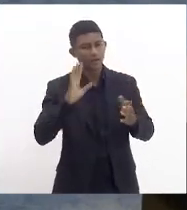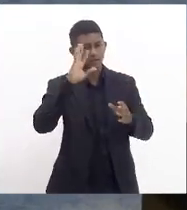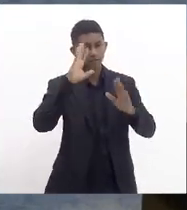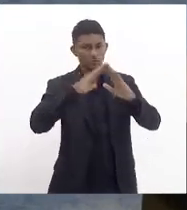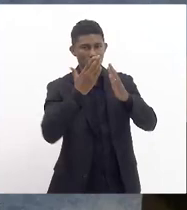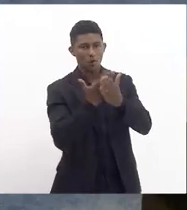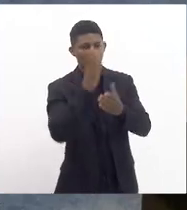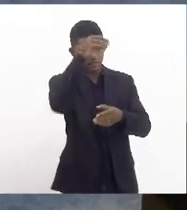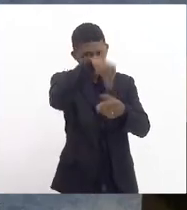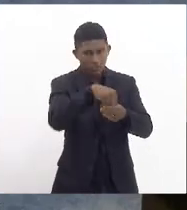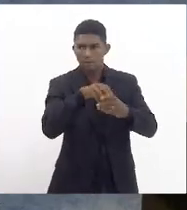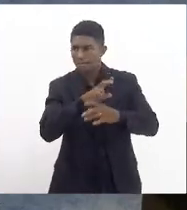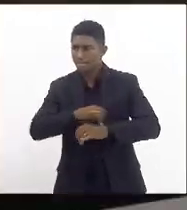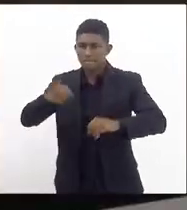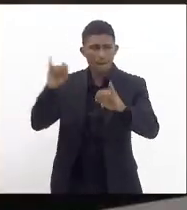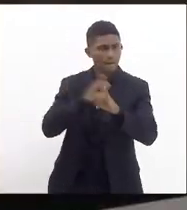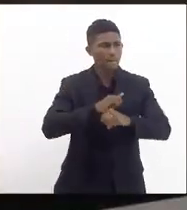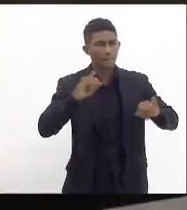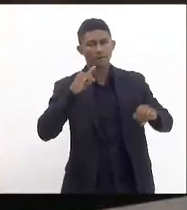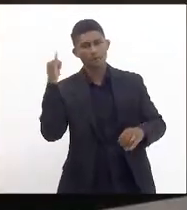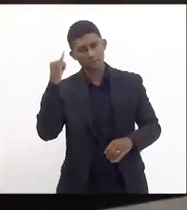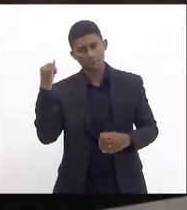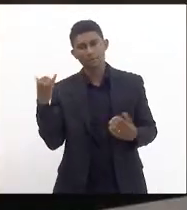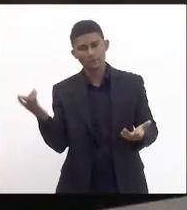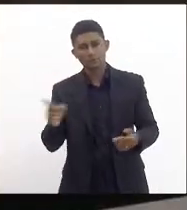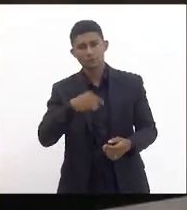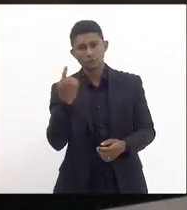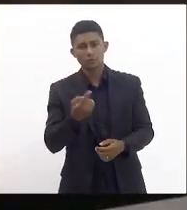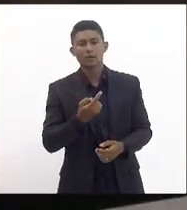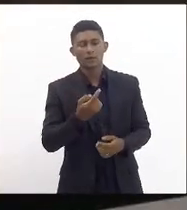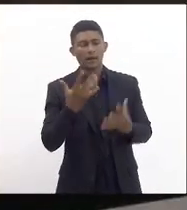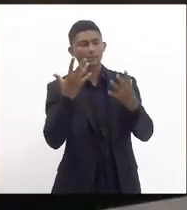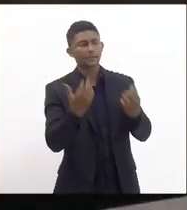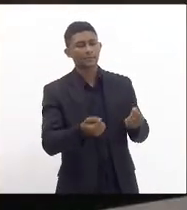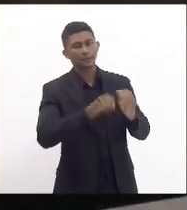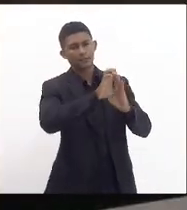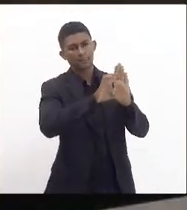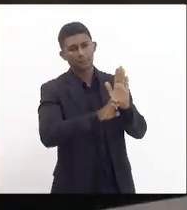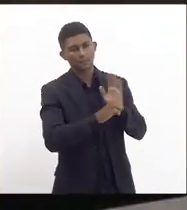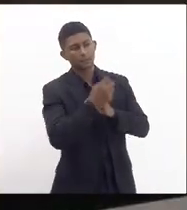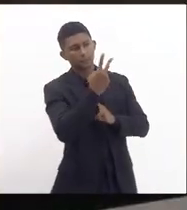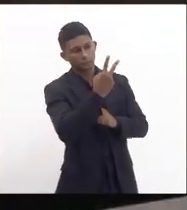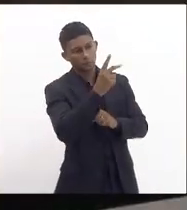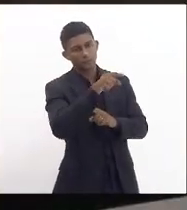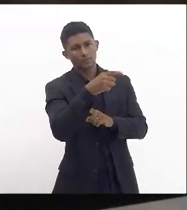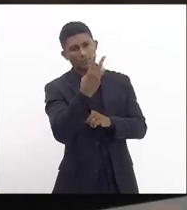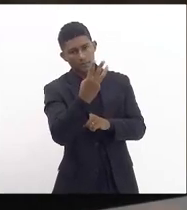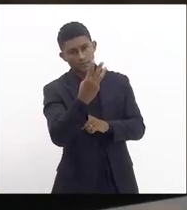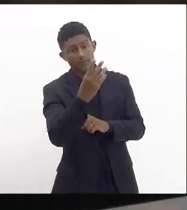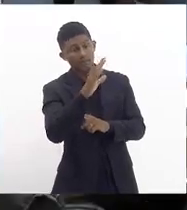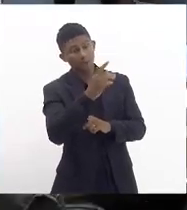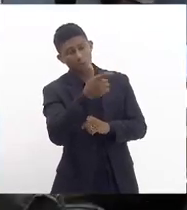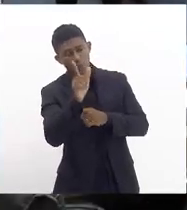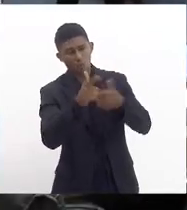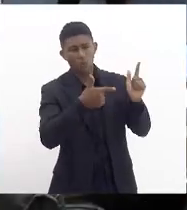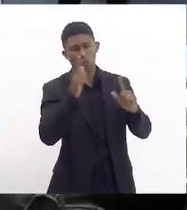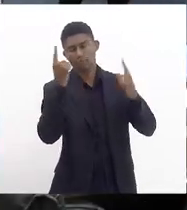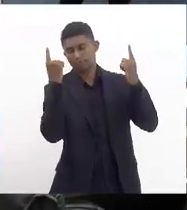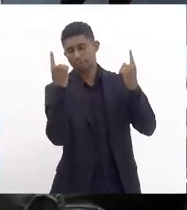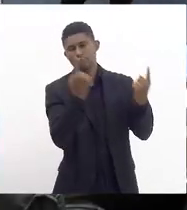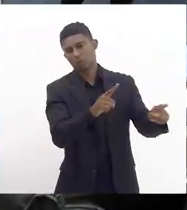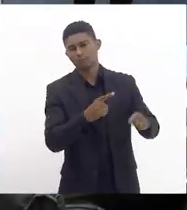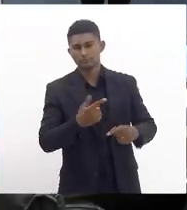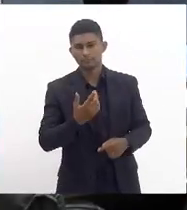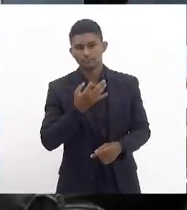escolas. Então, nesse sentido, o nosso parecer é favorável às emendas 2 e 3 e contrário a todas as demais.